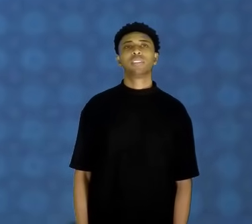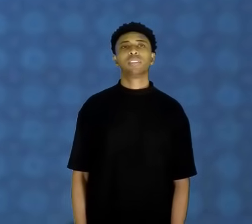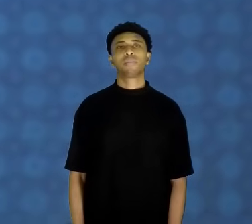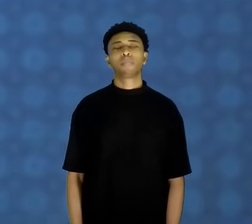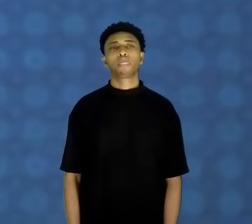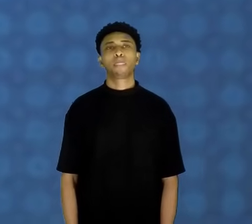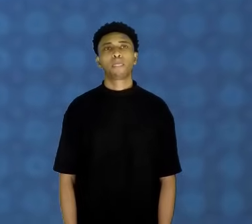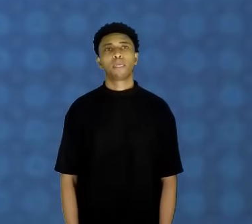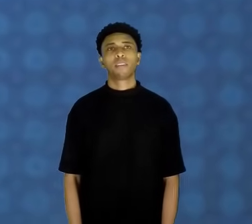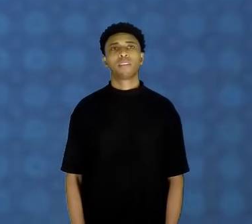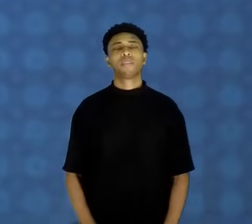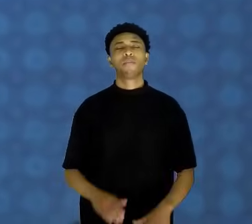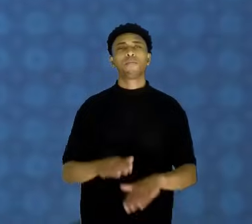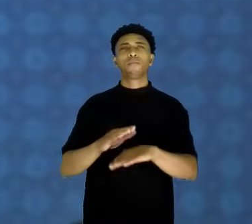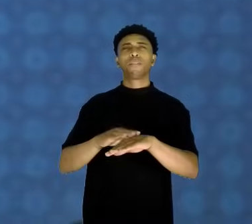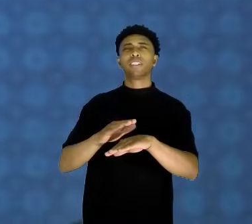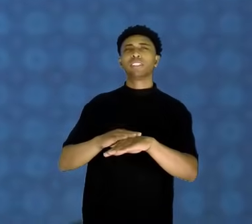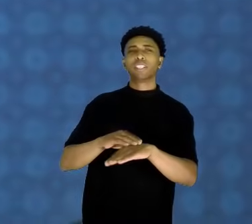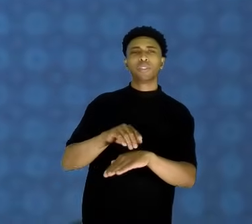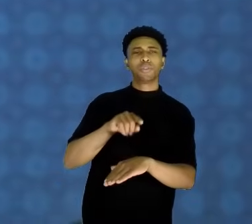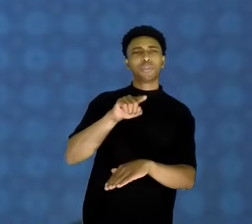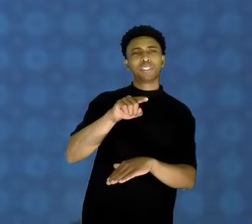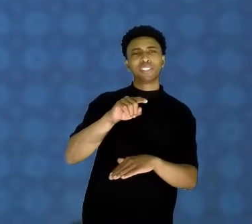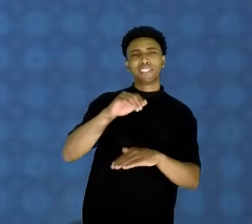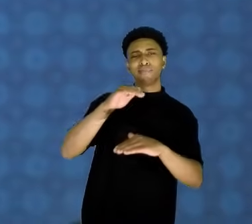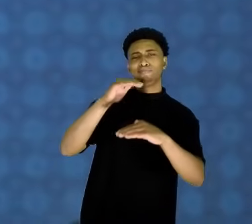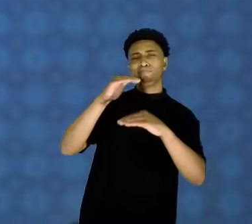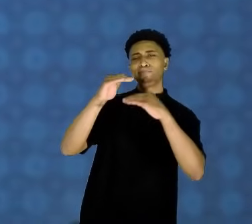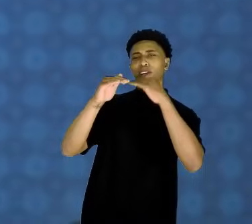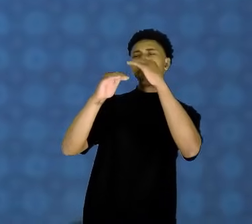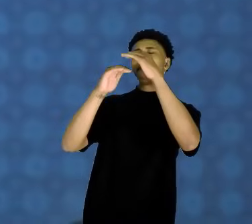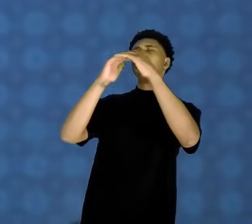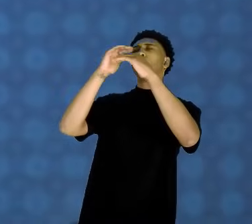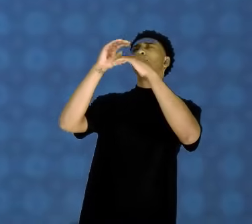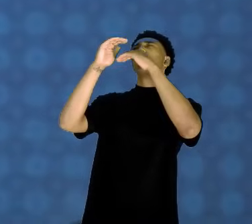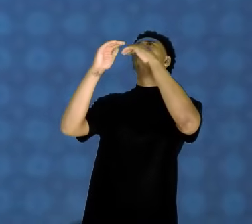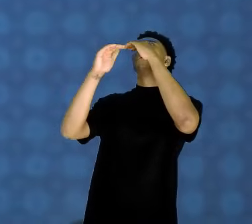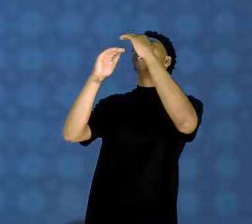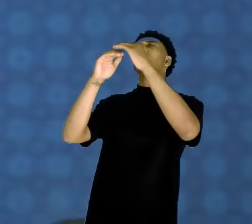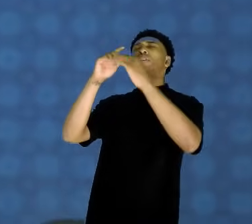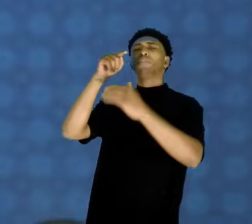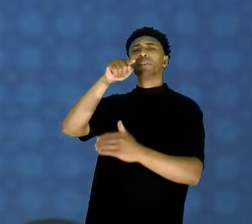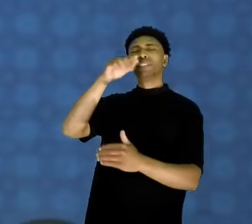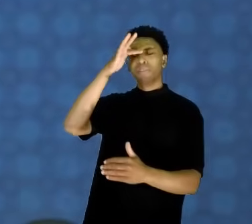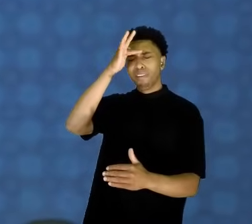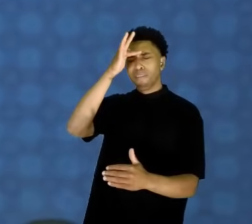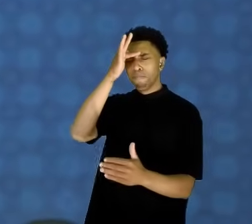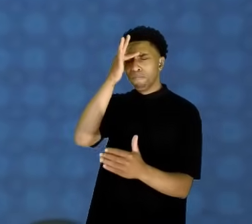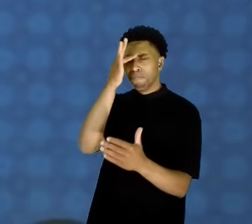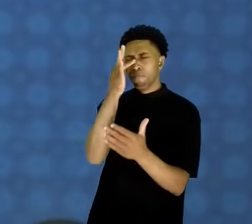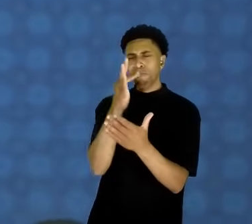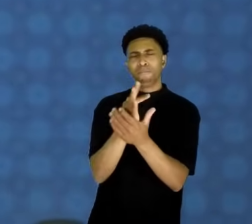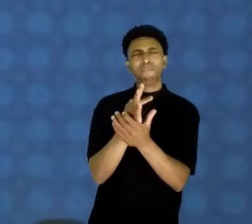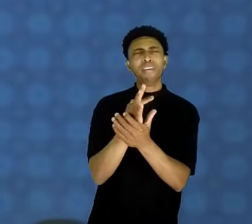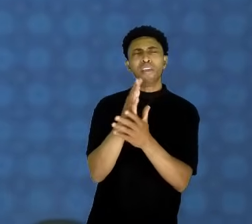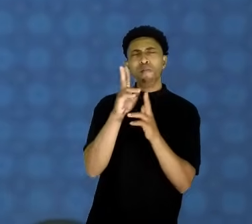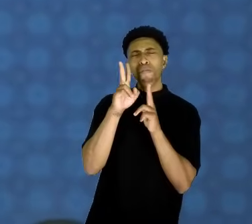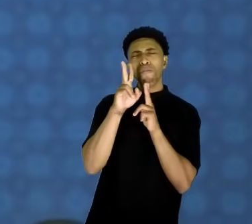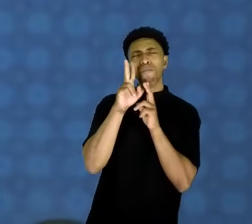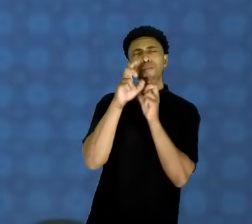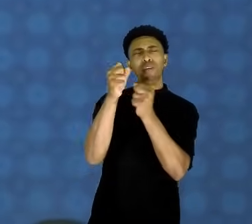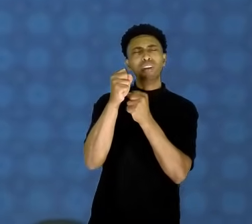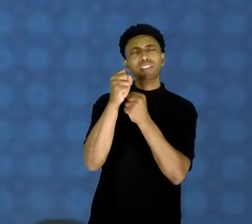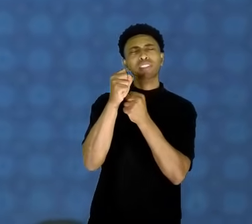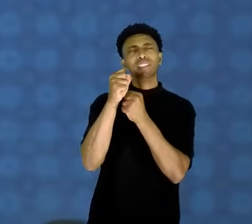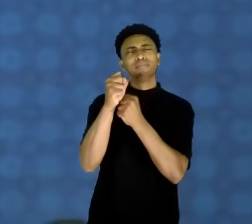nível. Eu quero declarar que você vai ter uma fé irritantemente indesistível. Aqueles que tentarem te parar vão cair